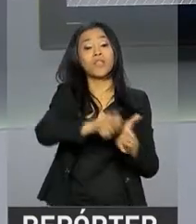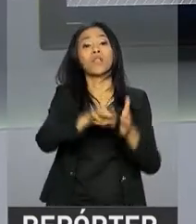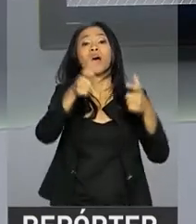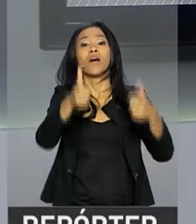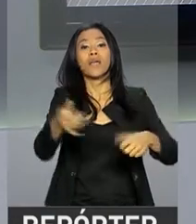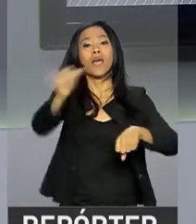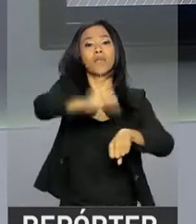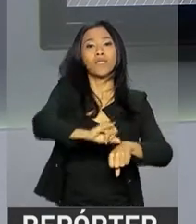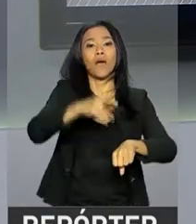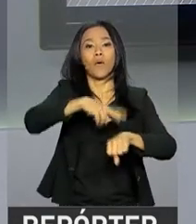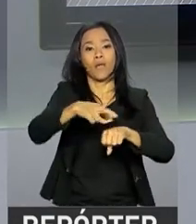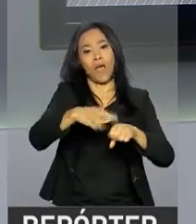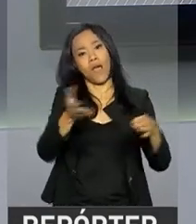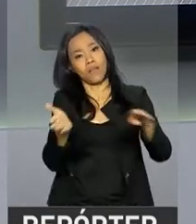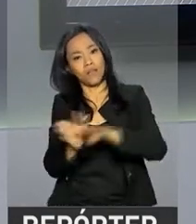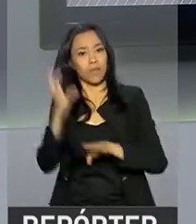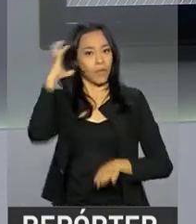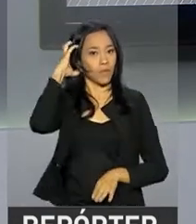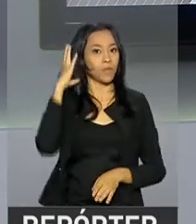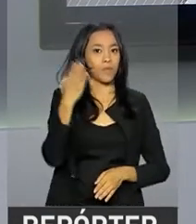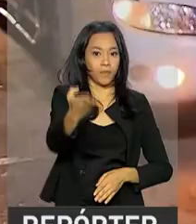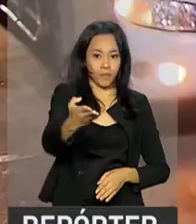Roraima, até a capital mato-grossense.